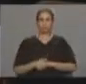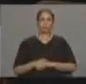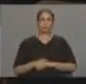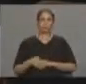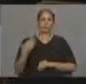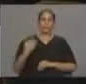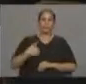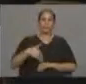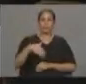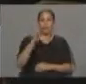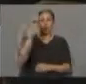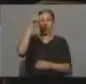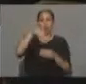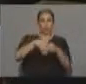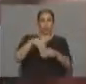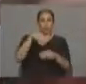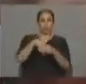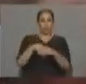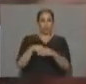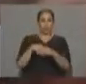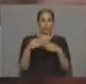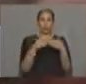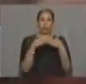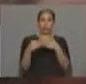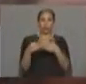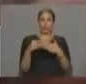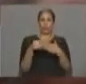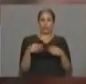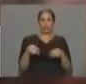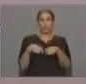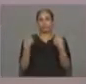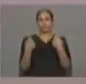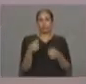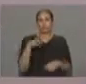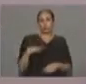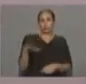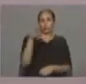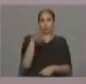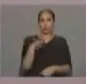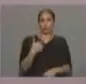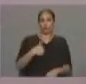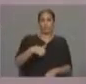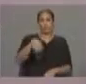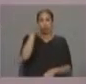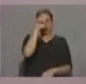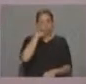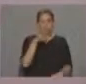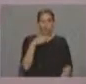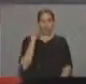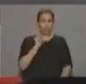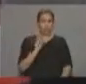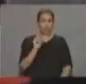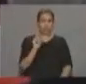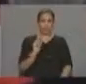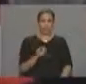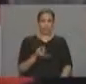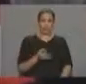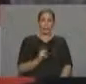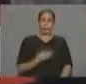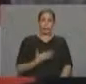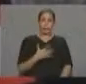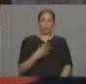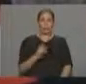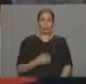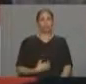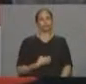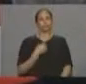das eleições para o líder do partido a nível nacional marcada para 3 de janeiro pedro roque vem da união do partido em